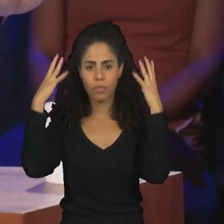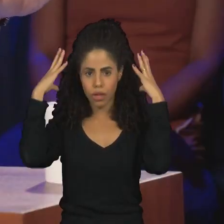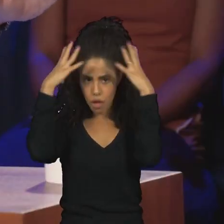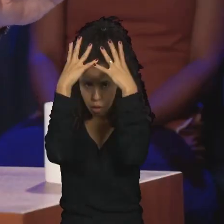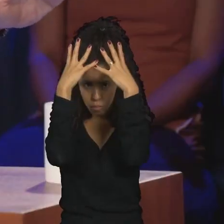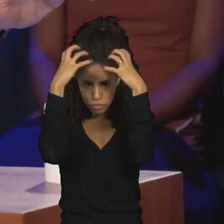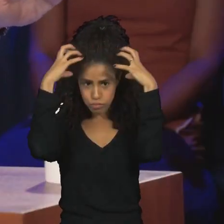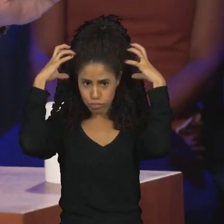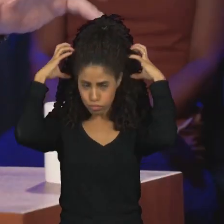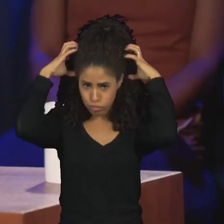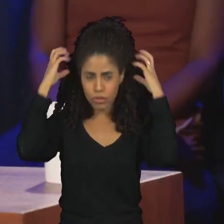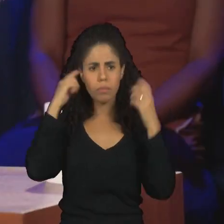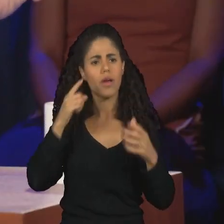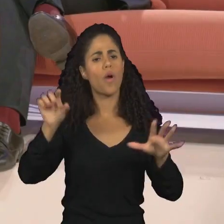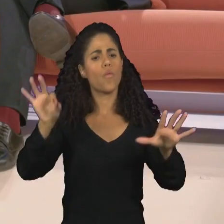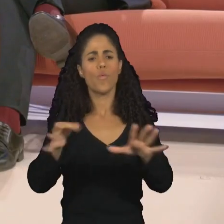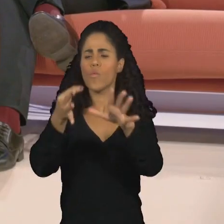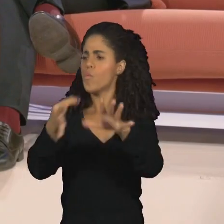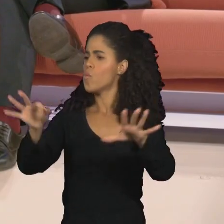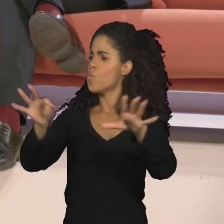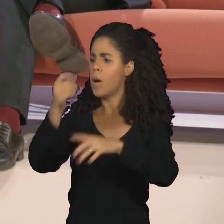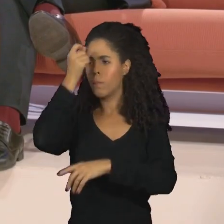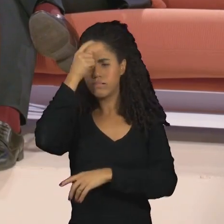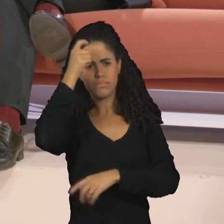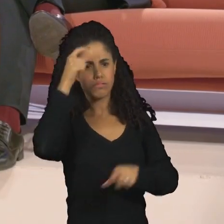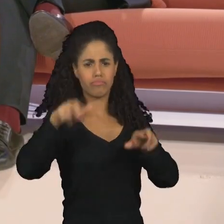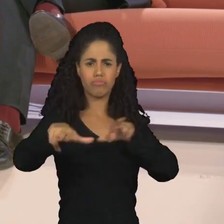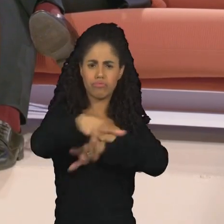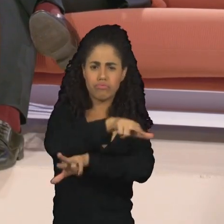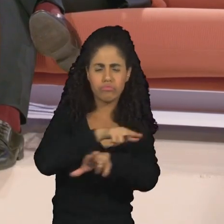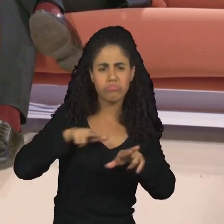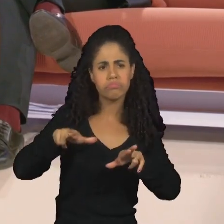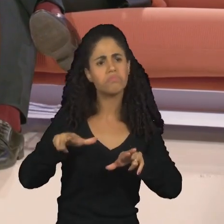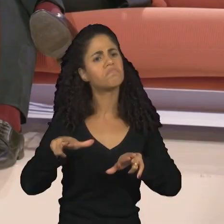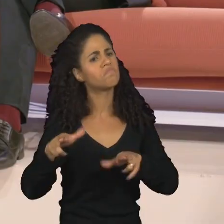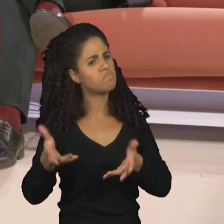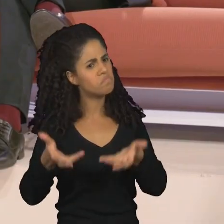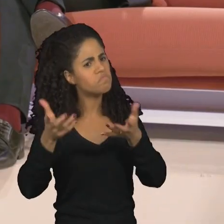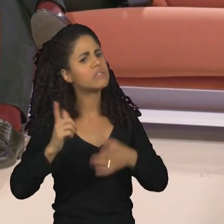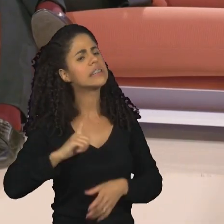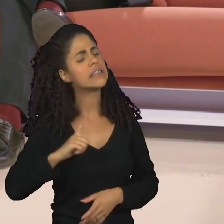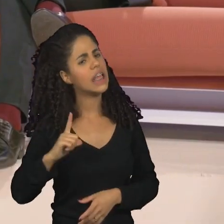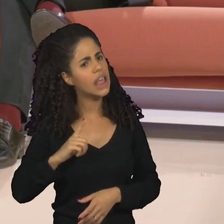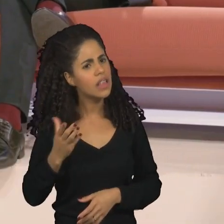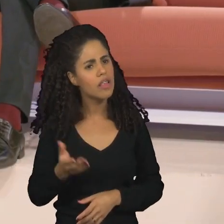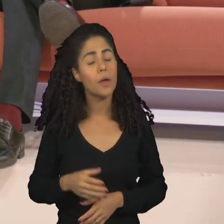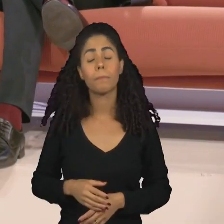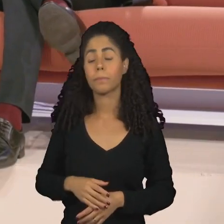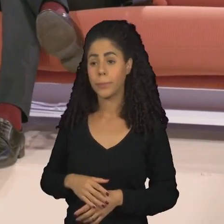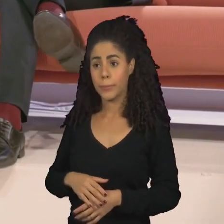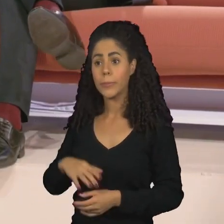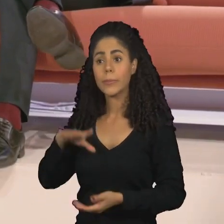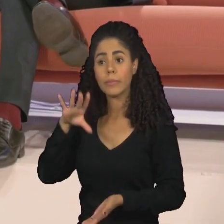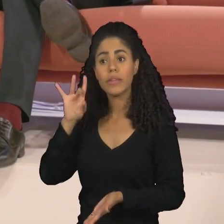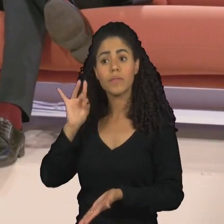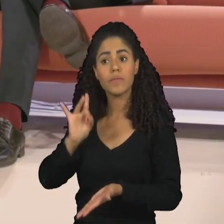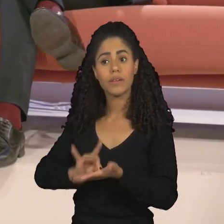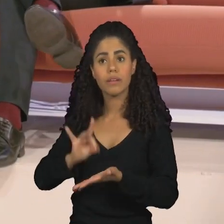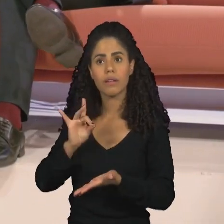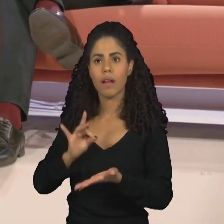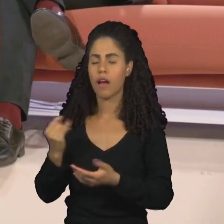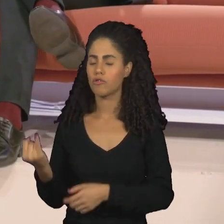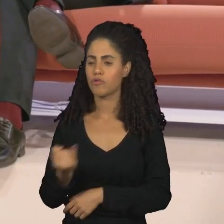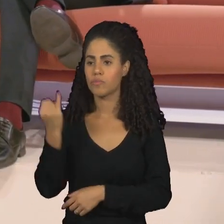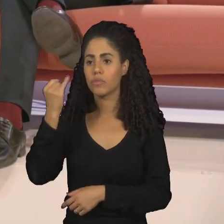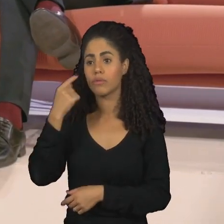unindo aquilo tudo, né? De culturas diferentes, tal. Como a música tem esse poder de elevação, né? Eu acho que essa metáfora é muito